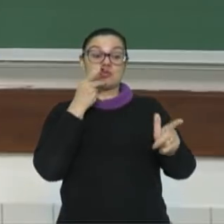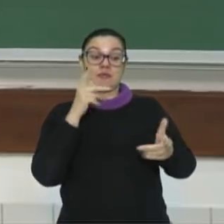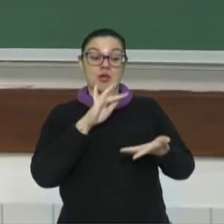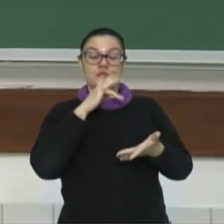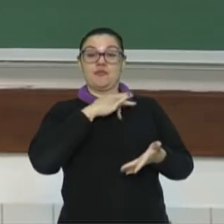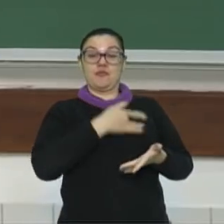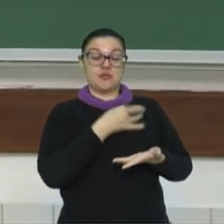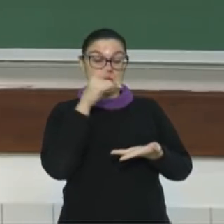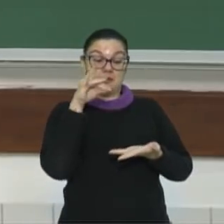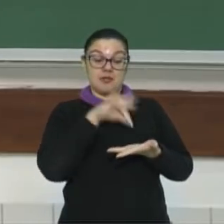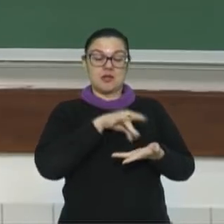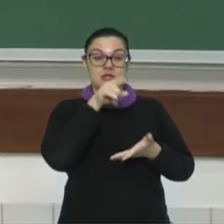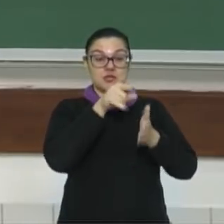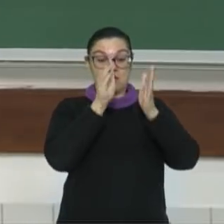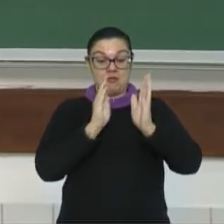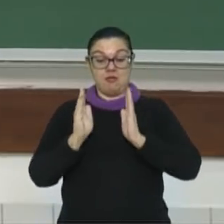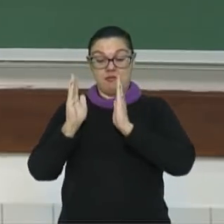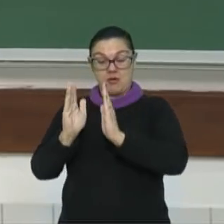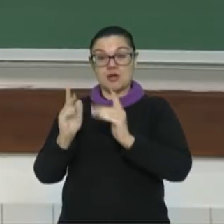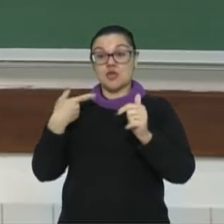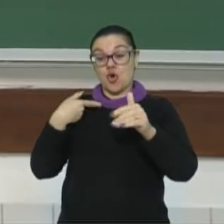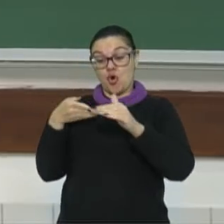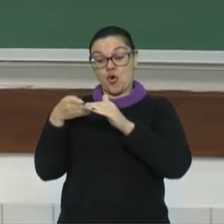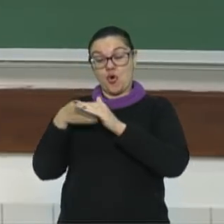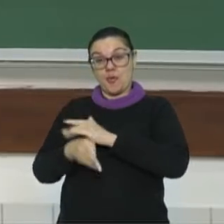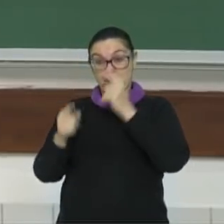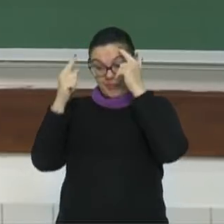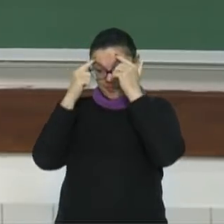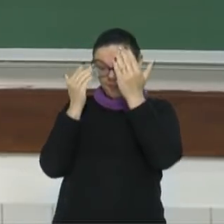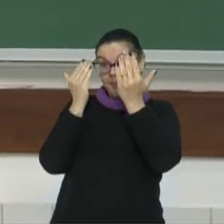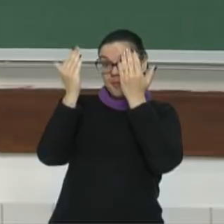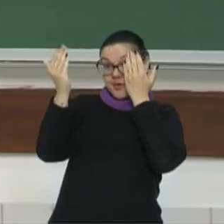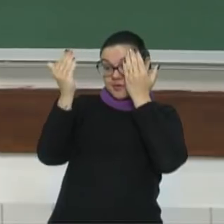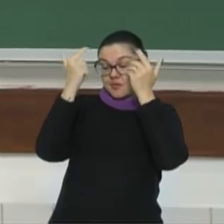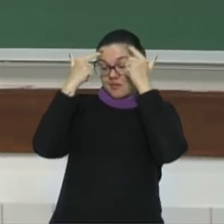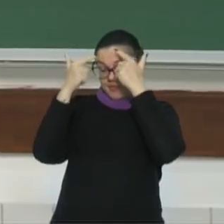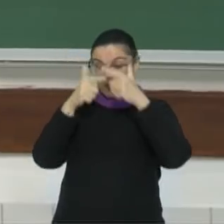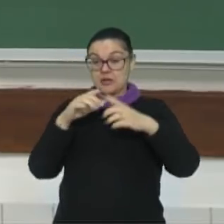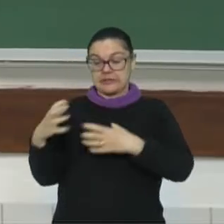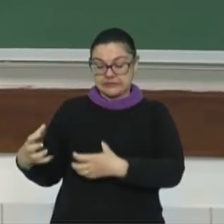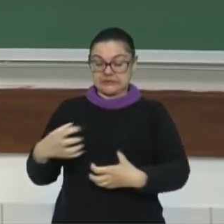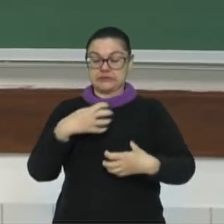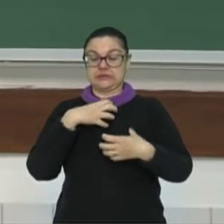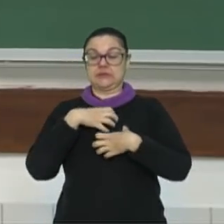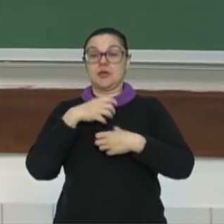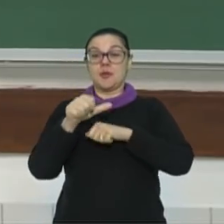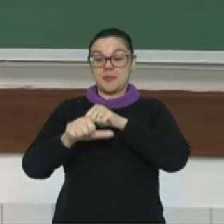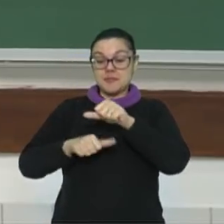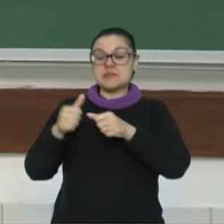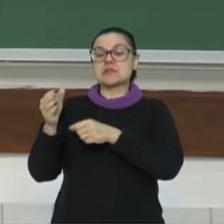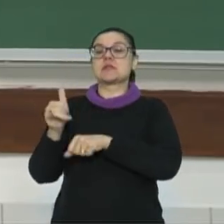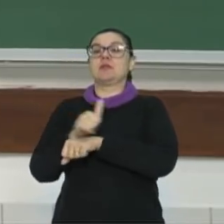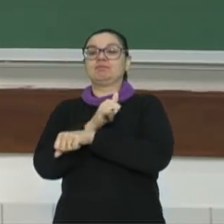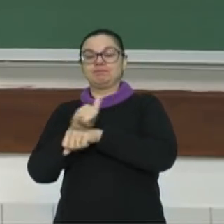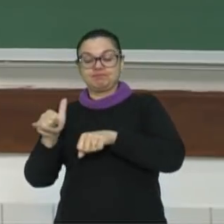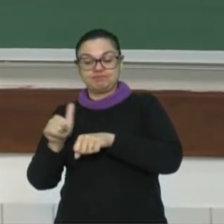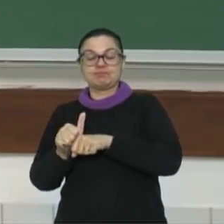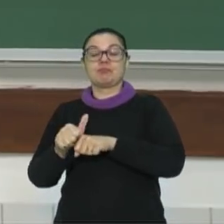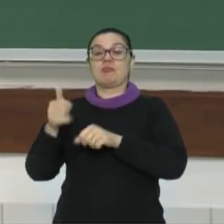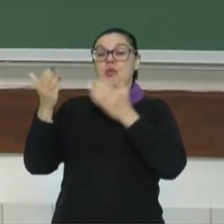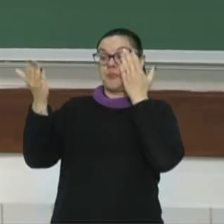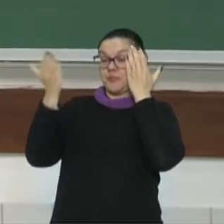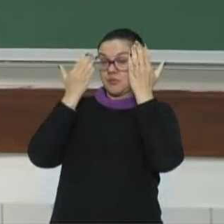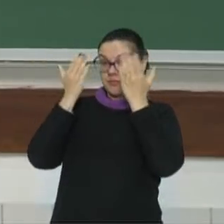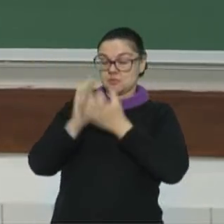vítima legítima, a gente está falando de um comportamento doentio, emocionalmente, que precisa ser tratado,